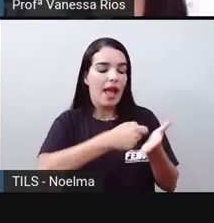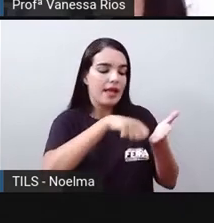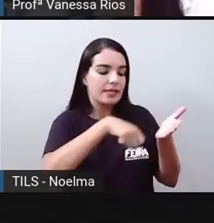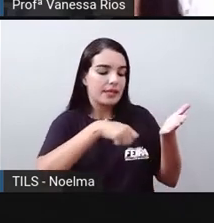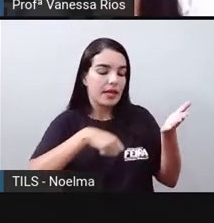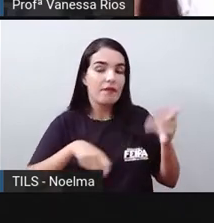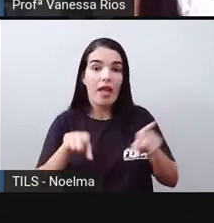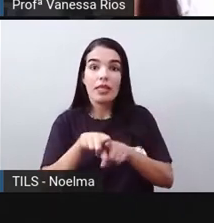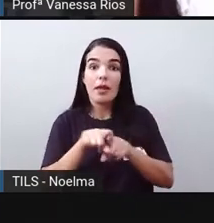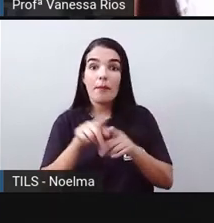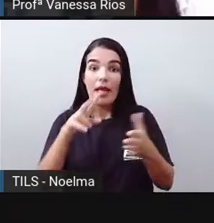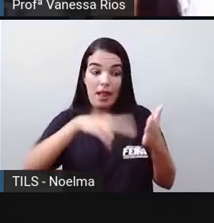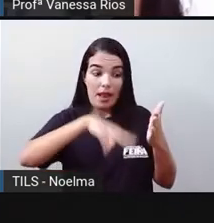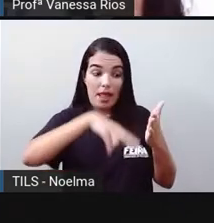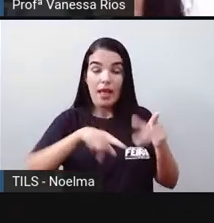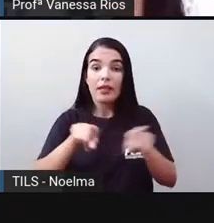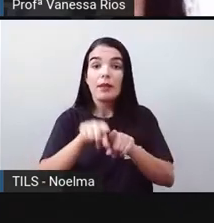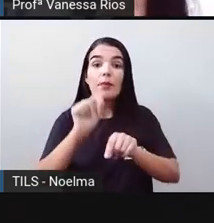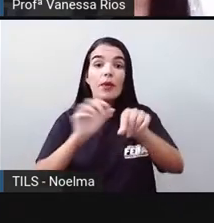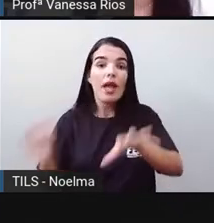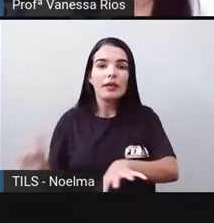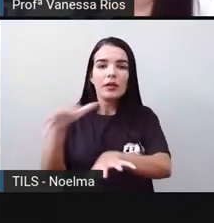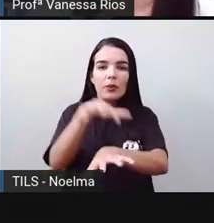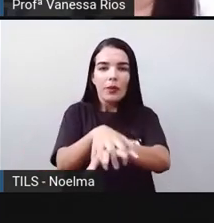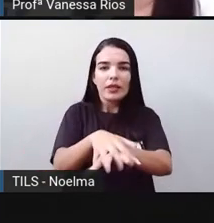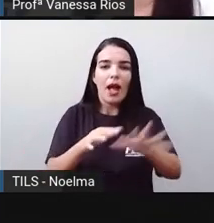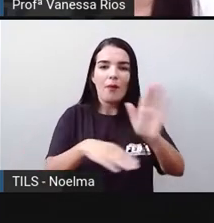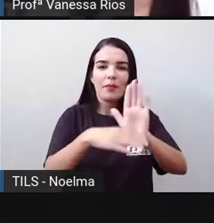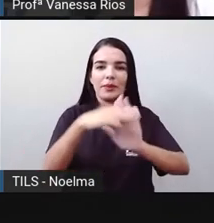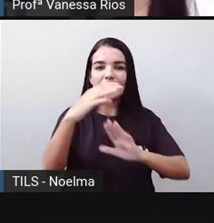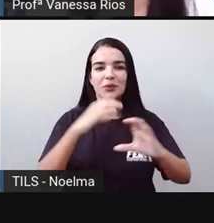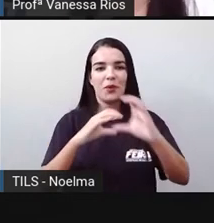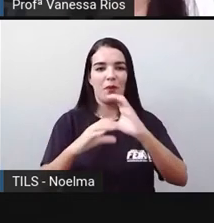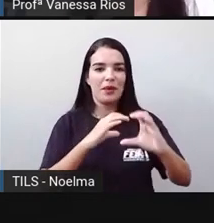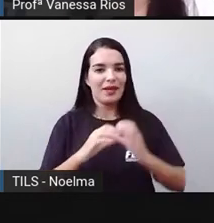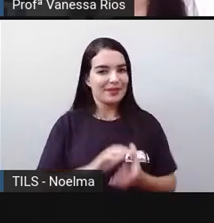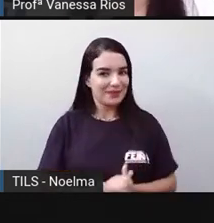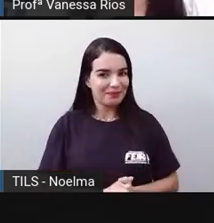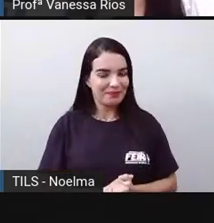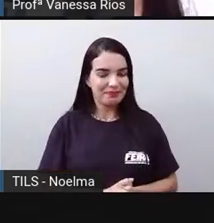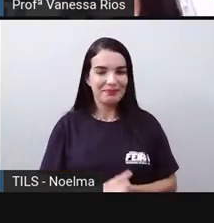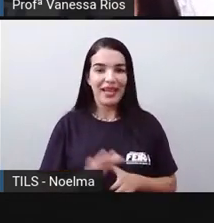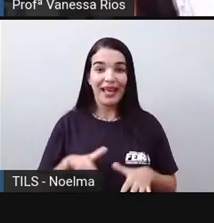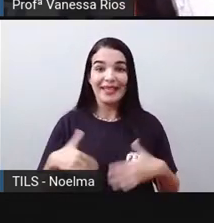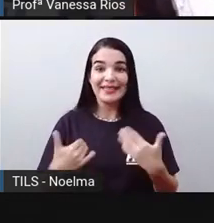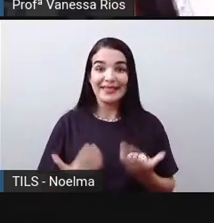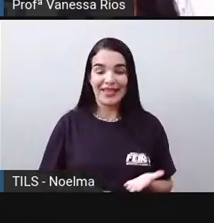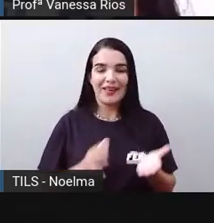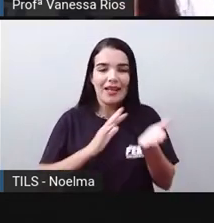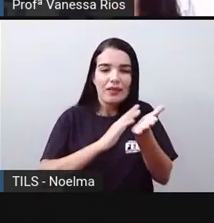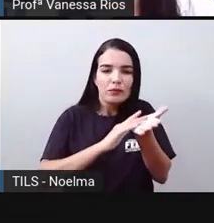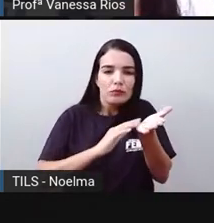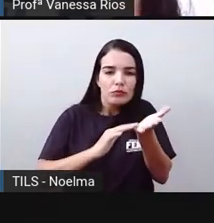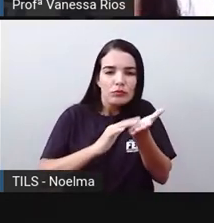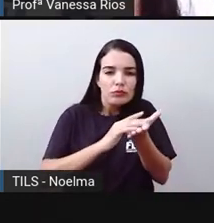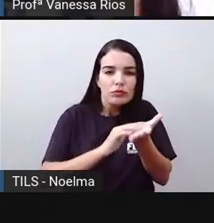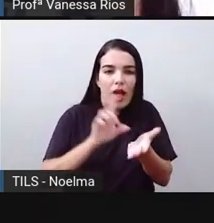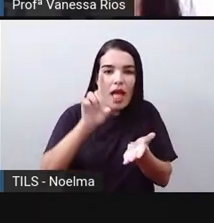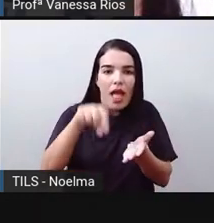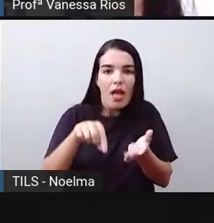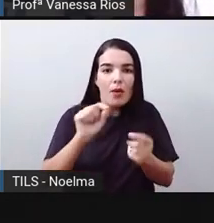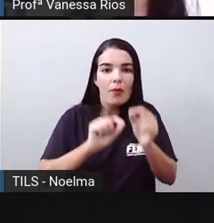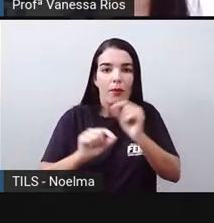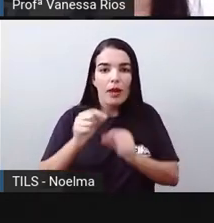assim serem incluídas no processo de comunicação. E aí o Braille é um sistema que foi oficializado em